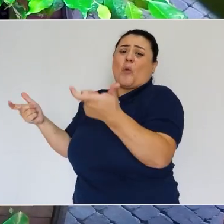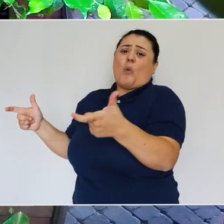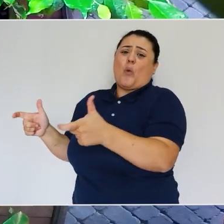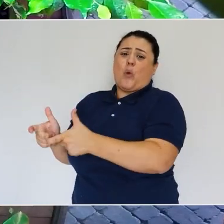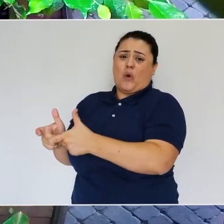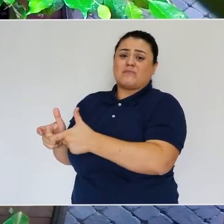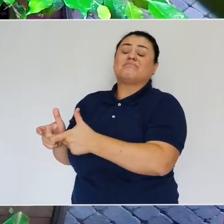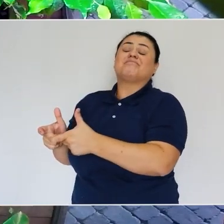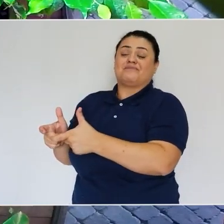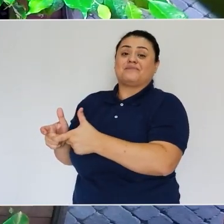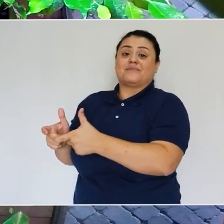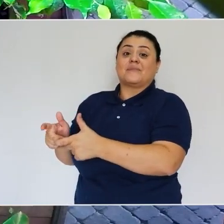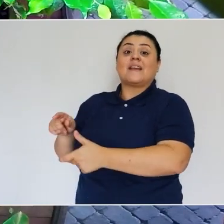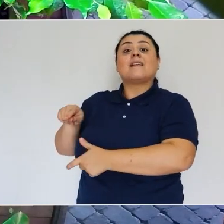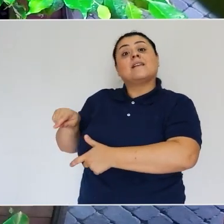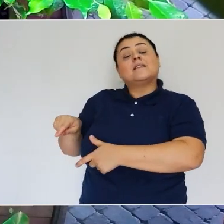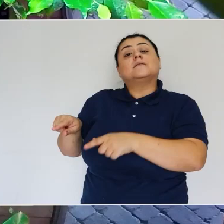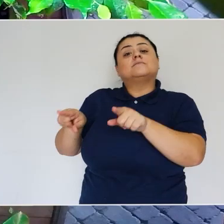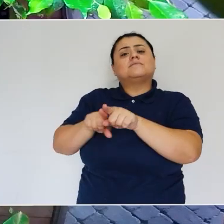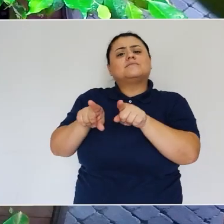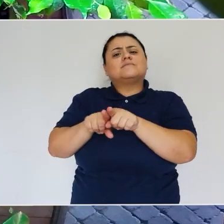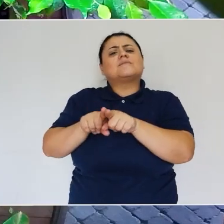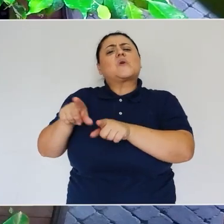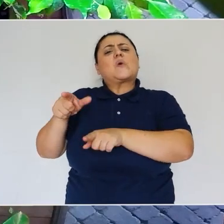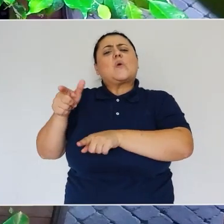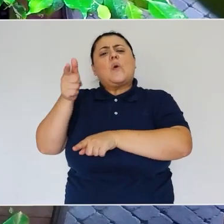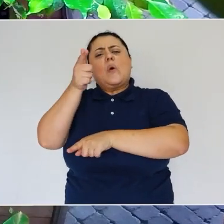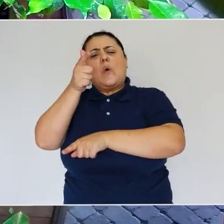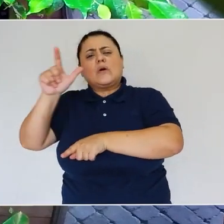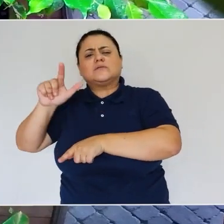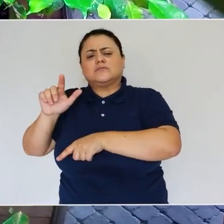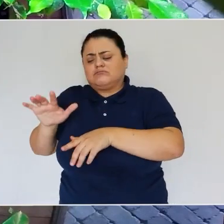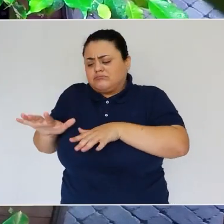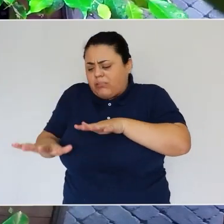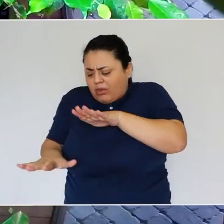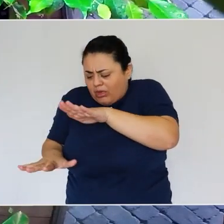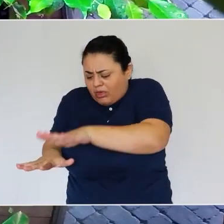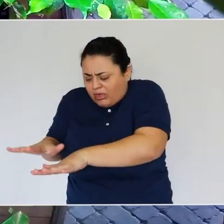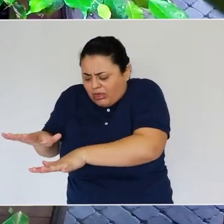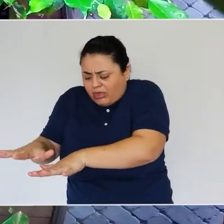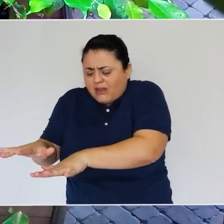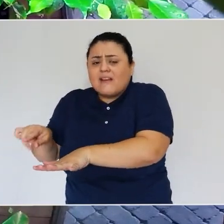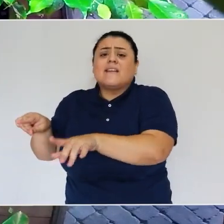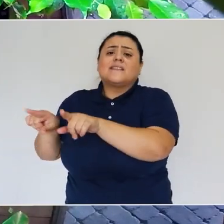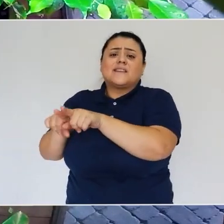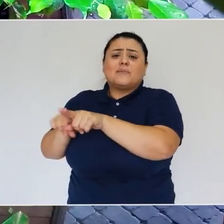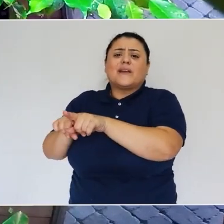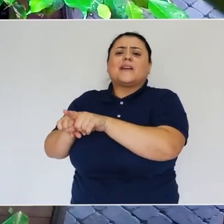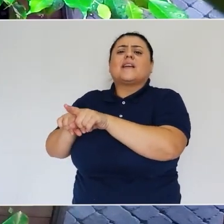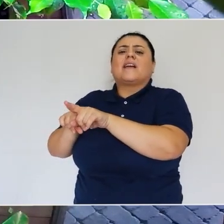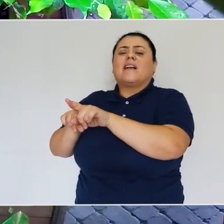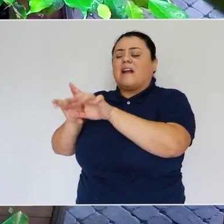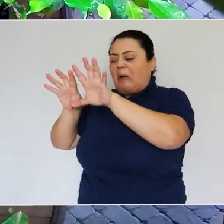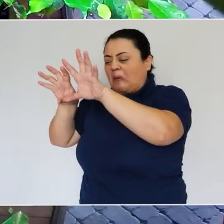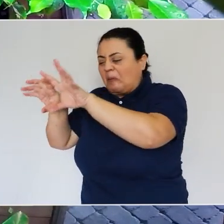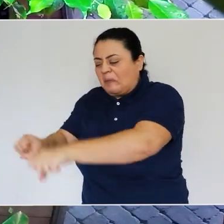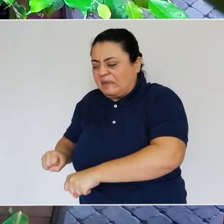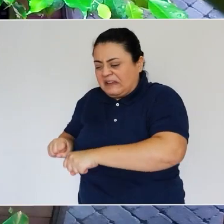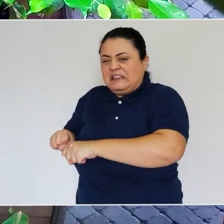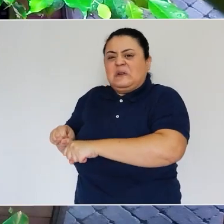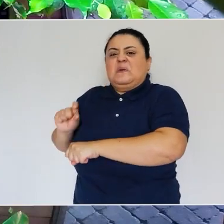Em muitas zonas, estes, como outros monitores, também são caçados por sua